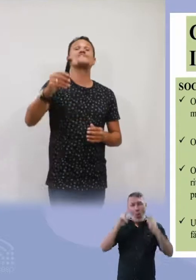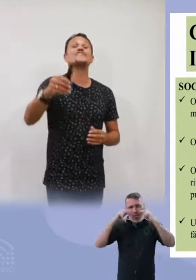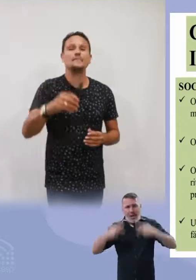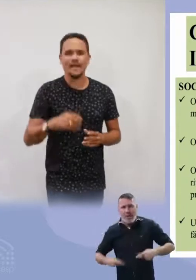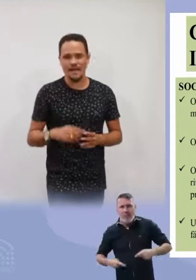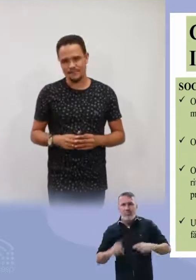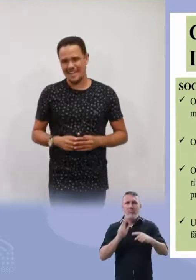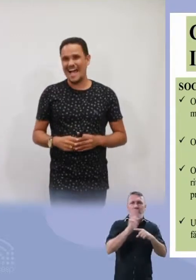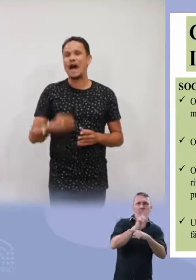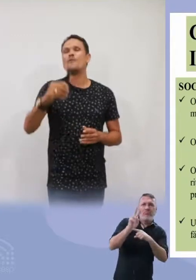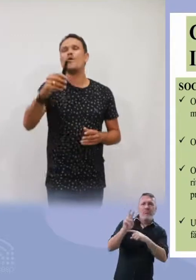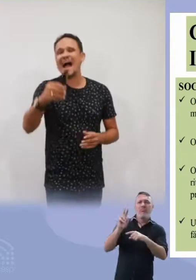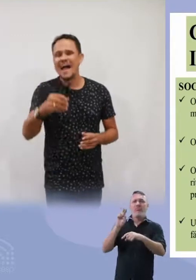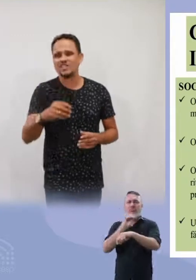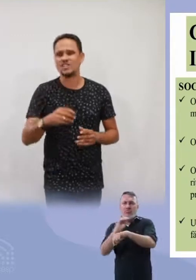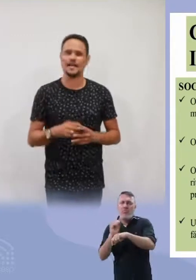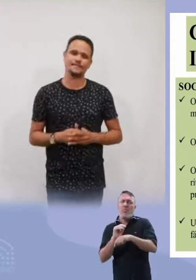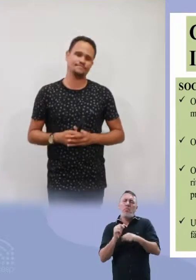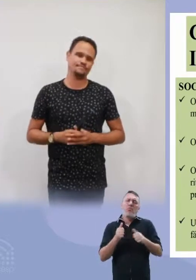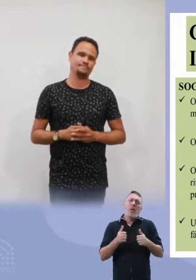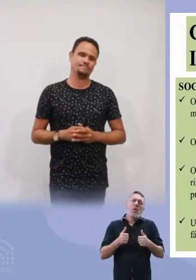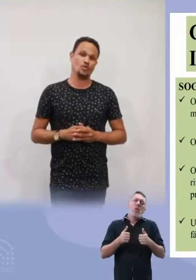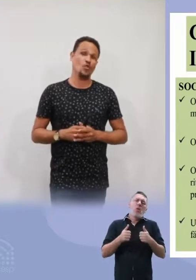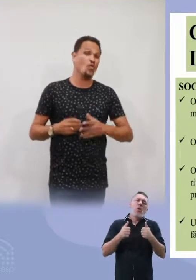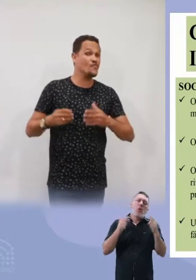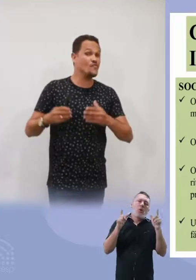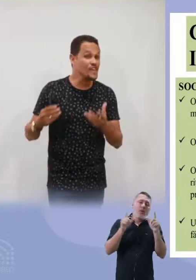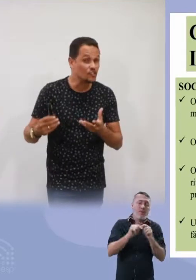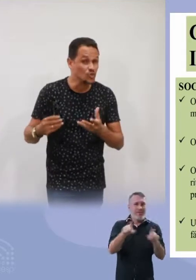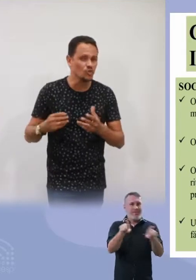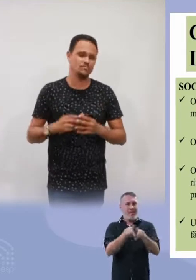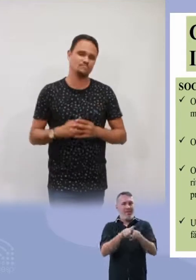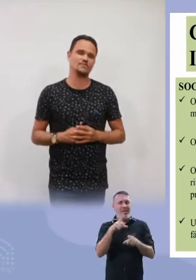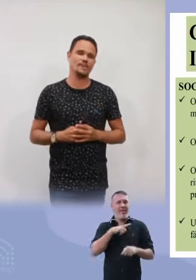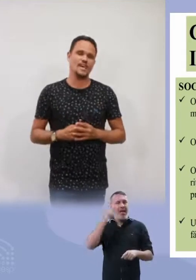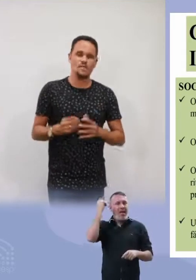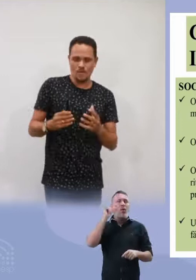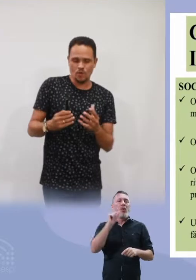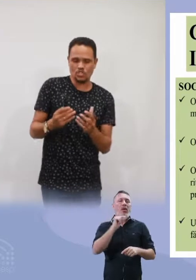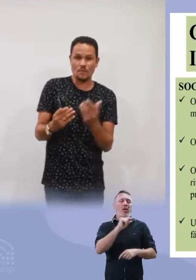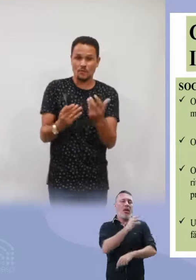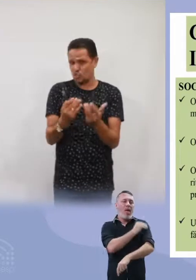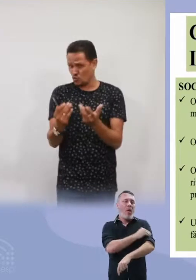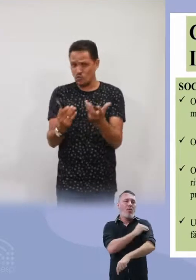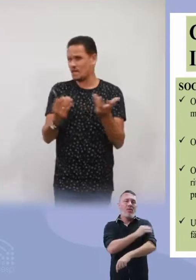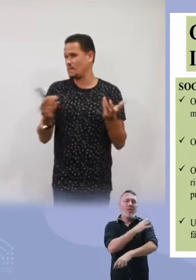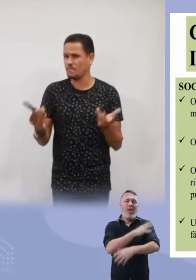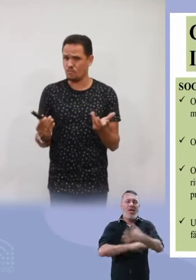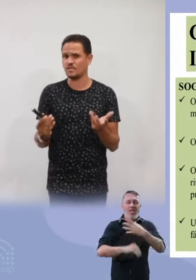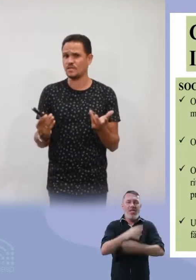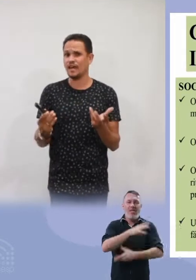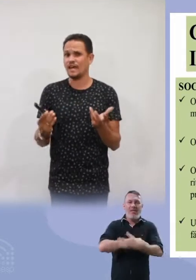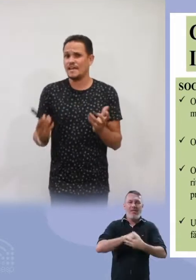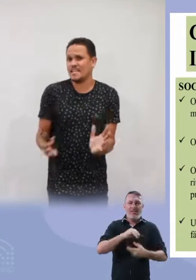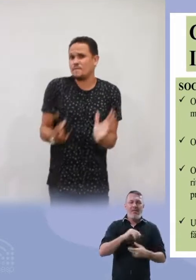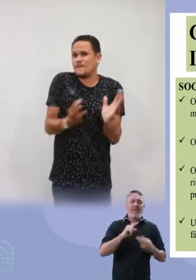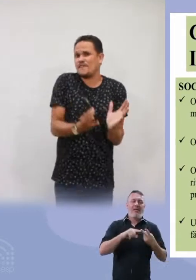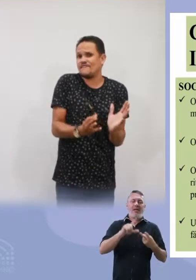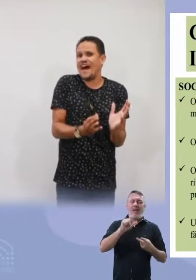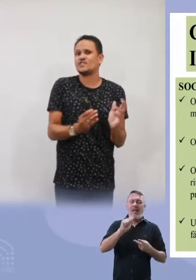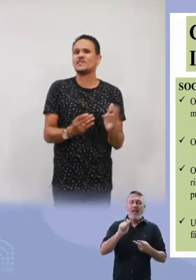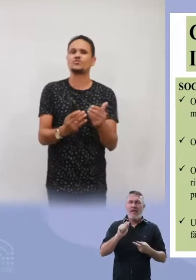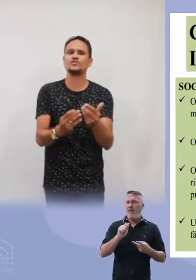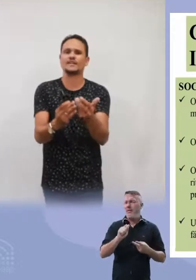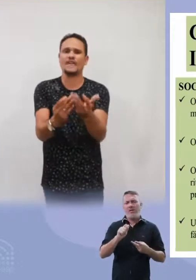a fibra, a borracha, o vidro. E meu tipo de indústria também muda. Se na